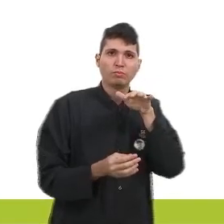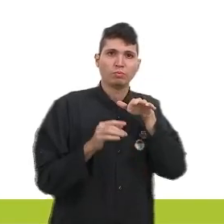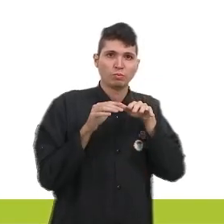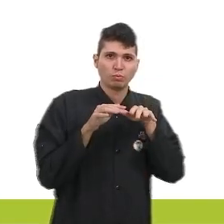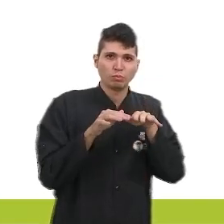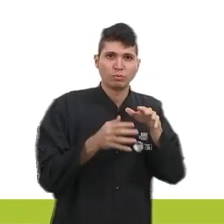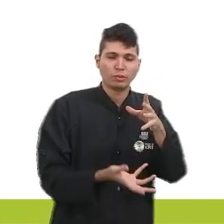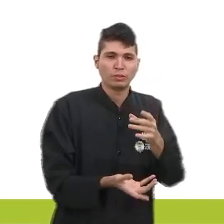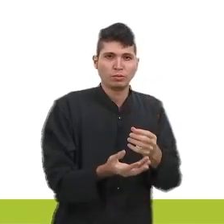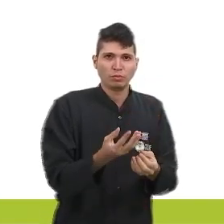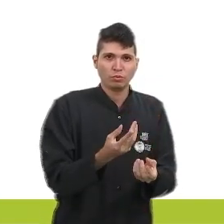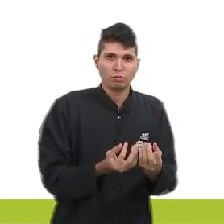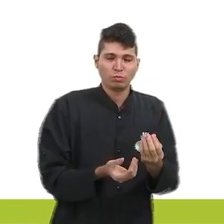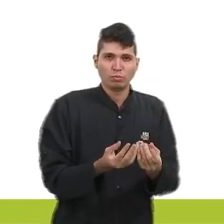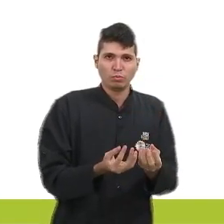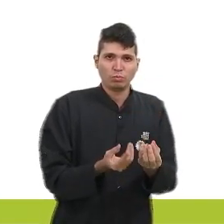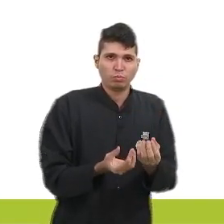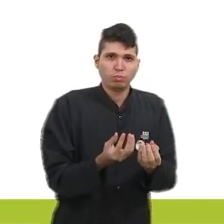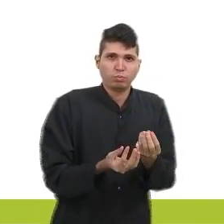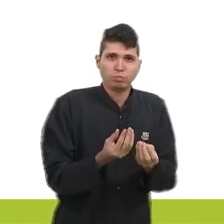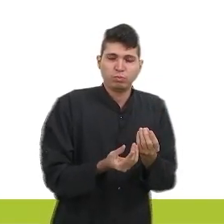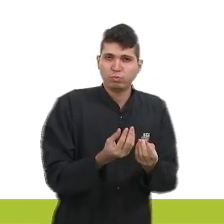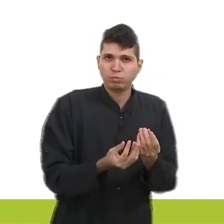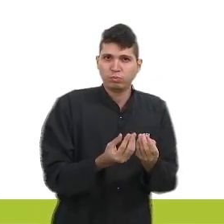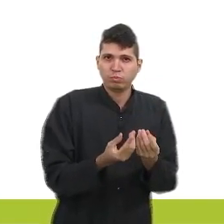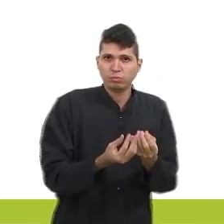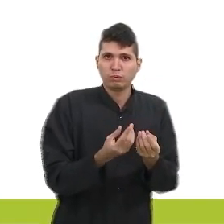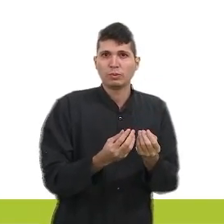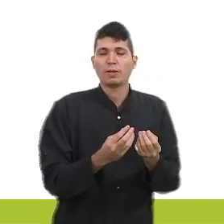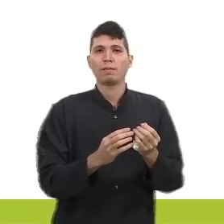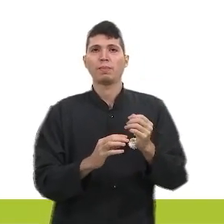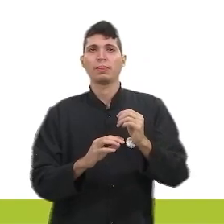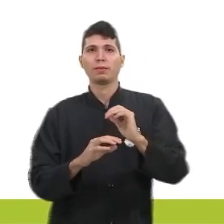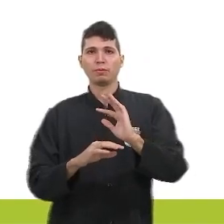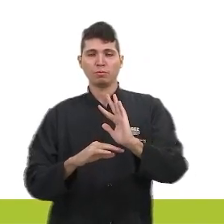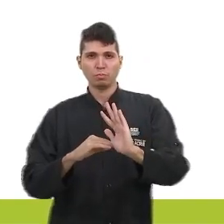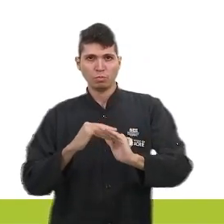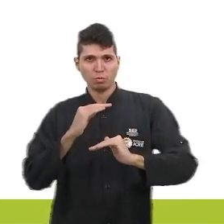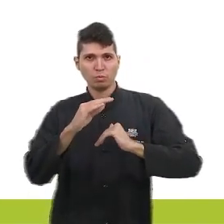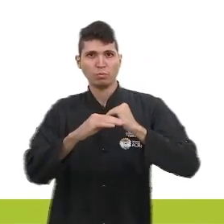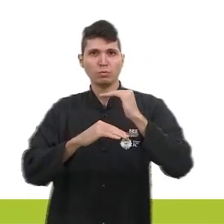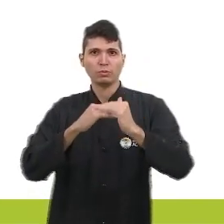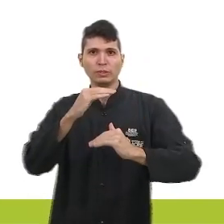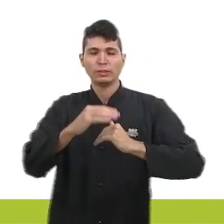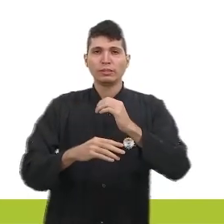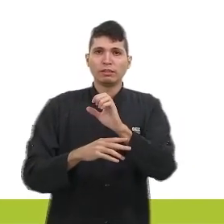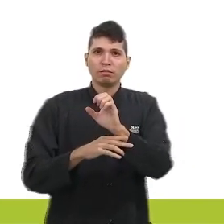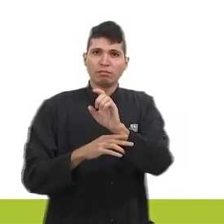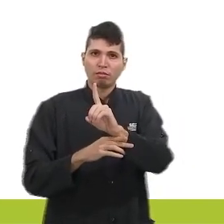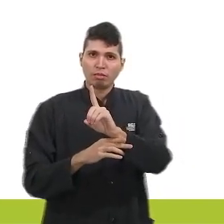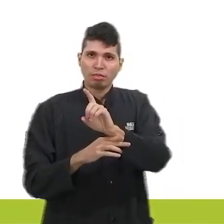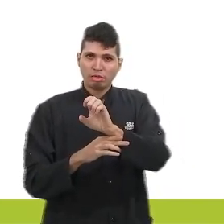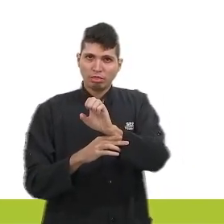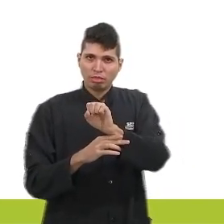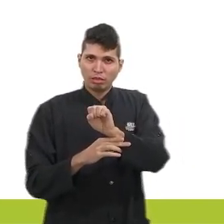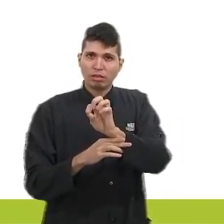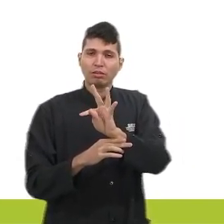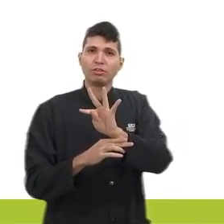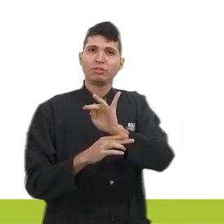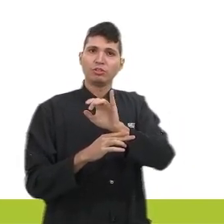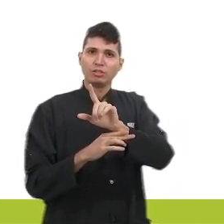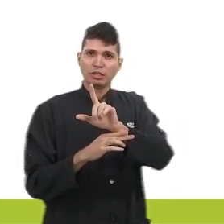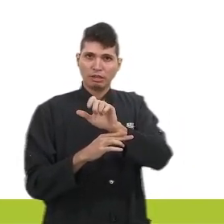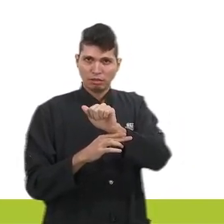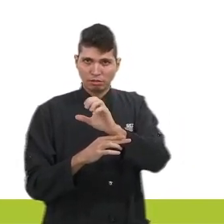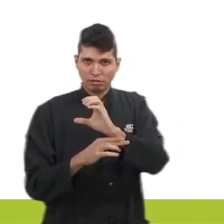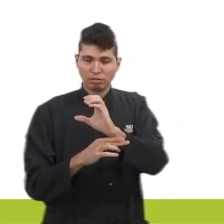partir dessa fermentação nós vamos fazer um processo de destilação, que é justamente a separação do